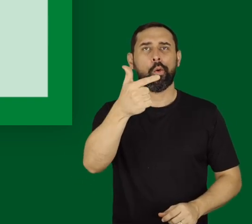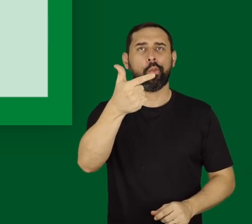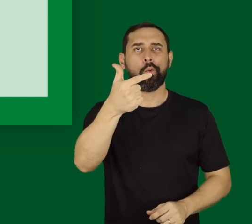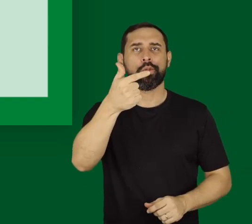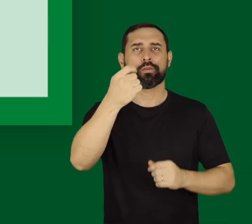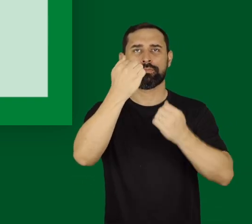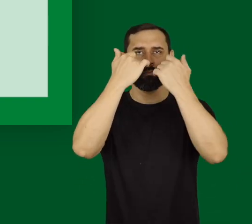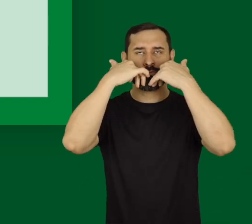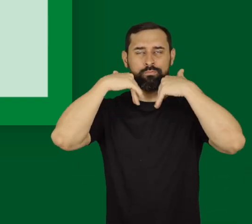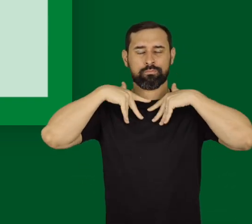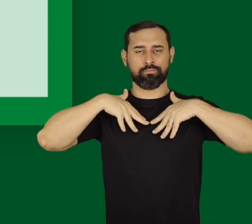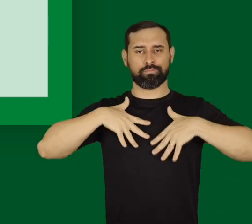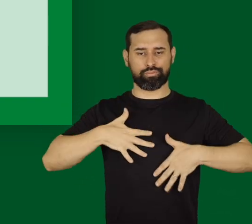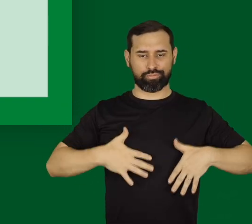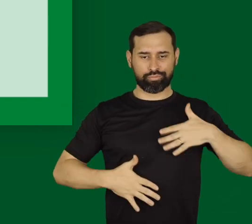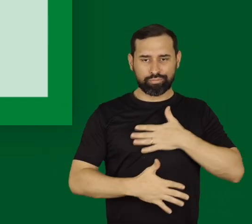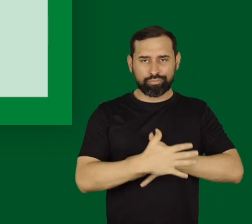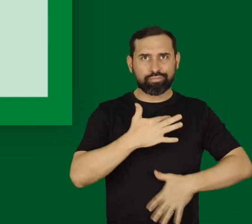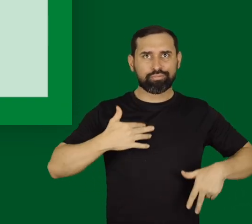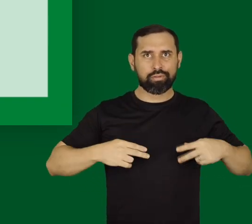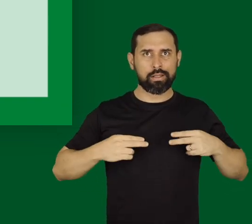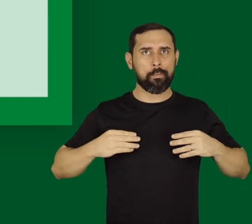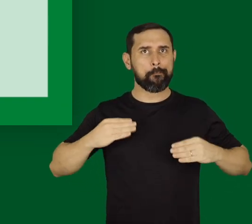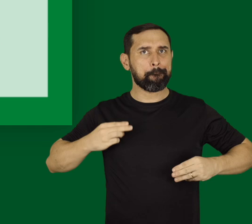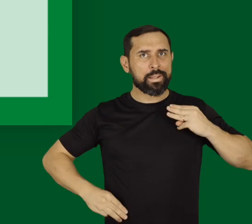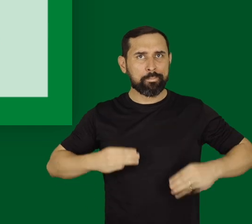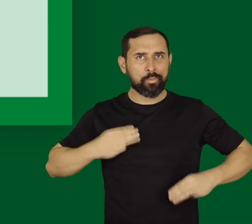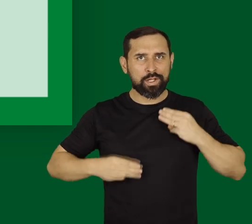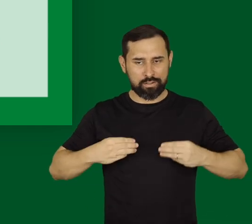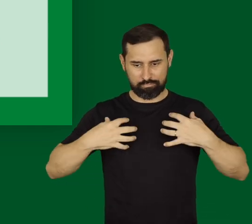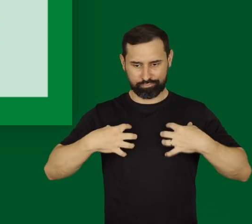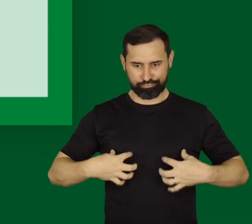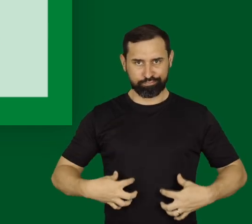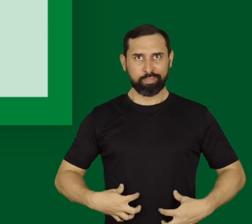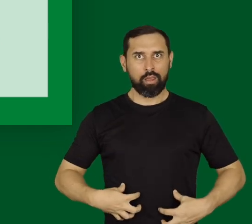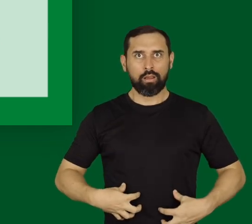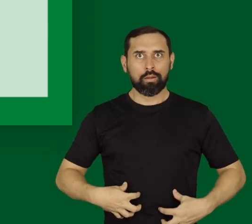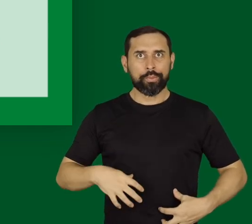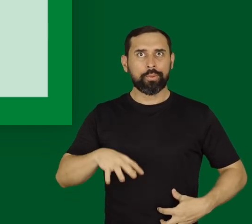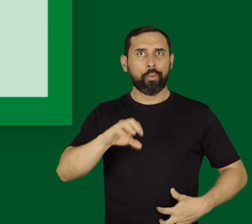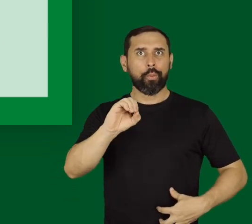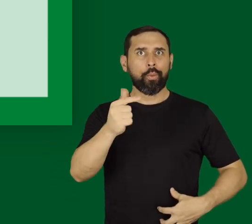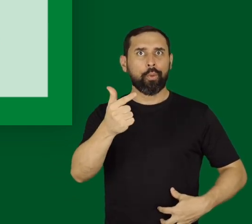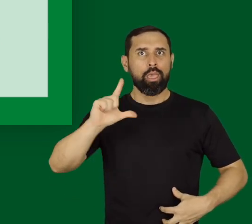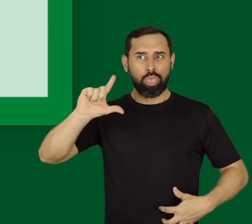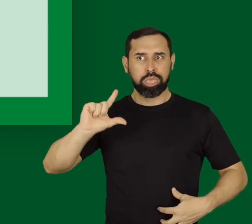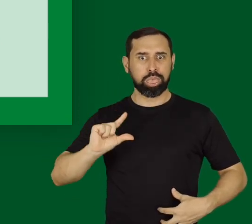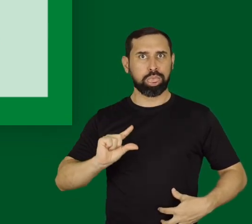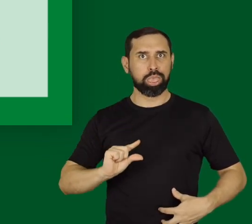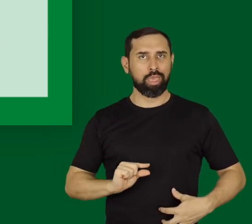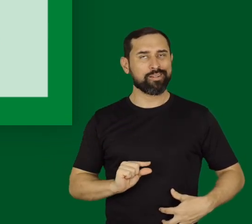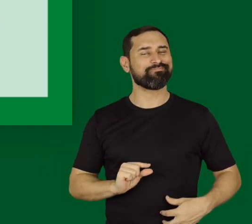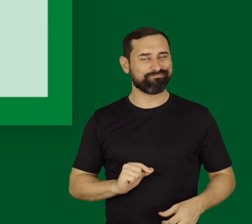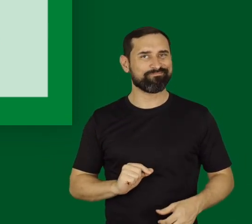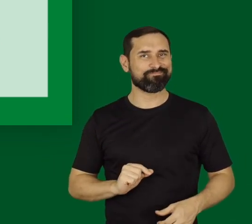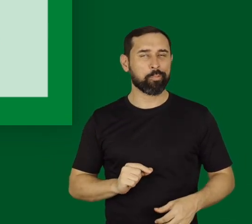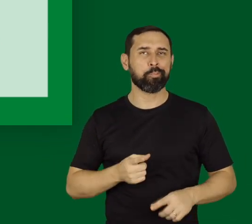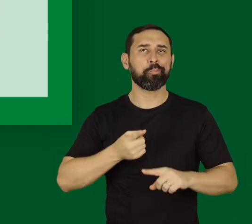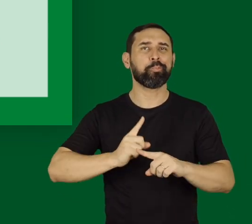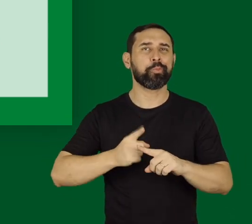crítica resultante da transferência inadequada de oxigênio e nutrientes para atender à demanda metabólica do tecido.